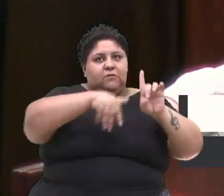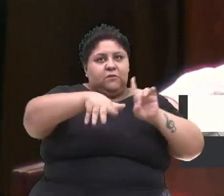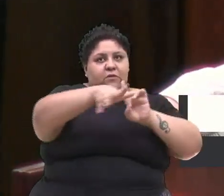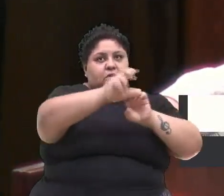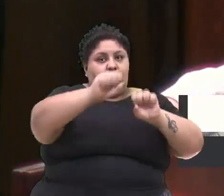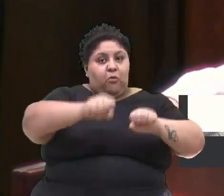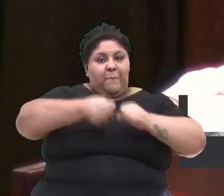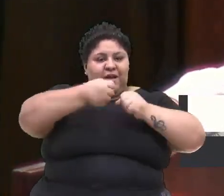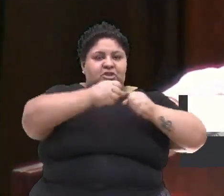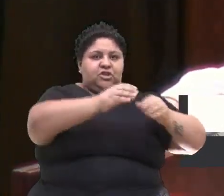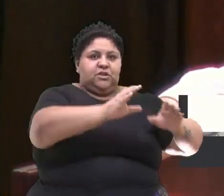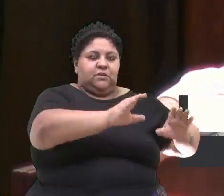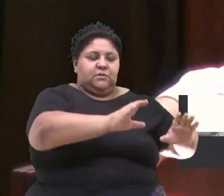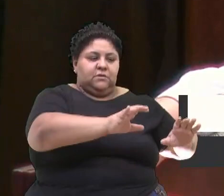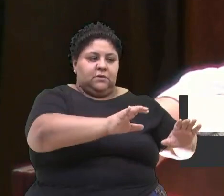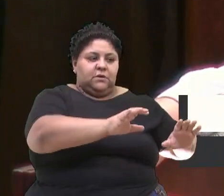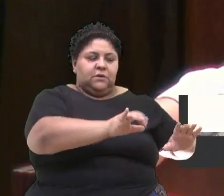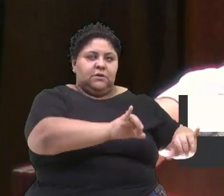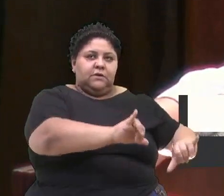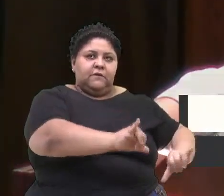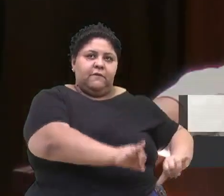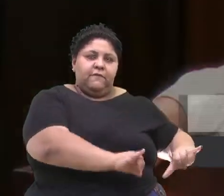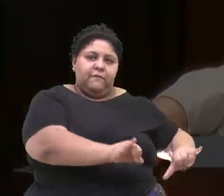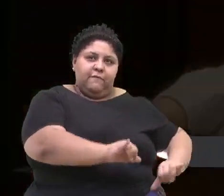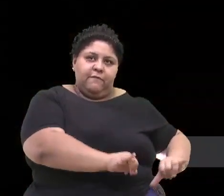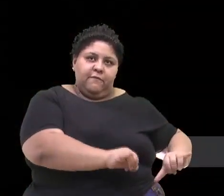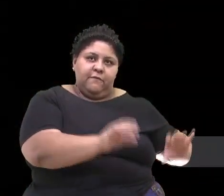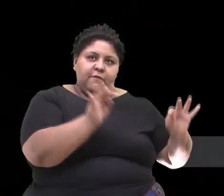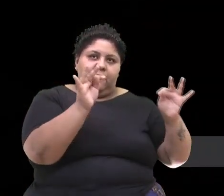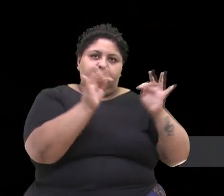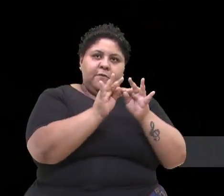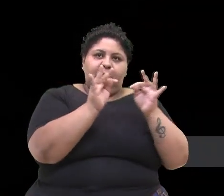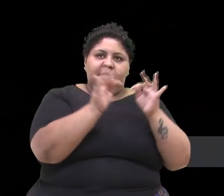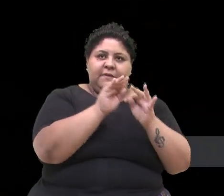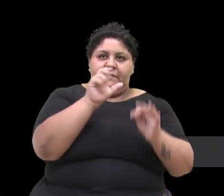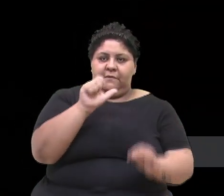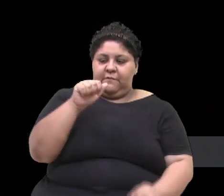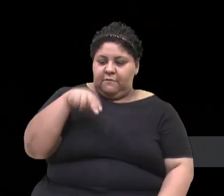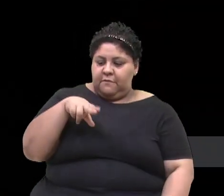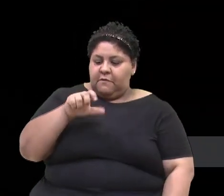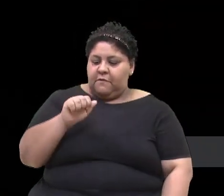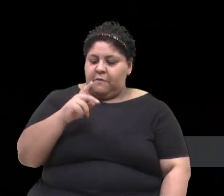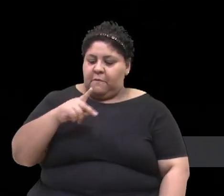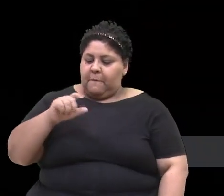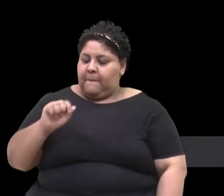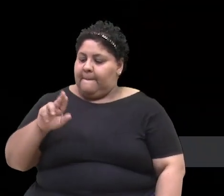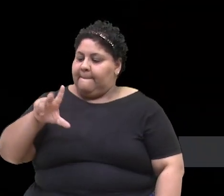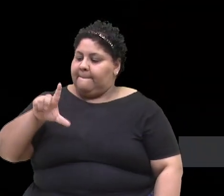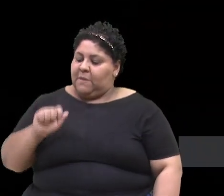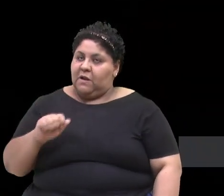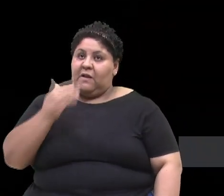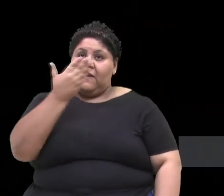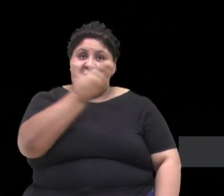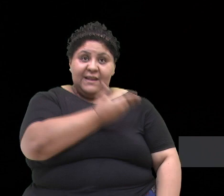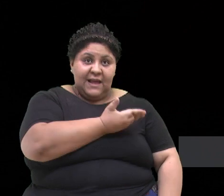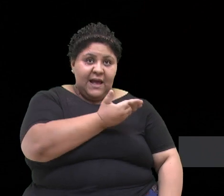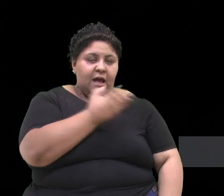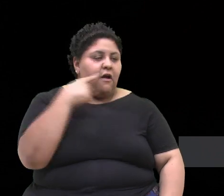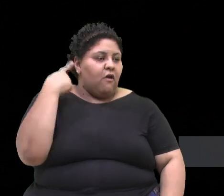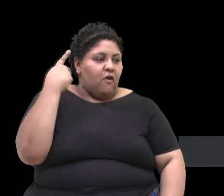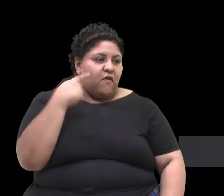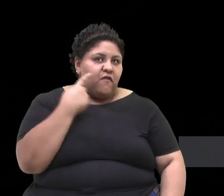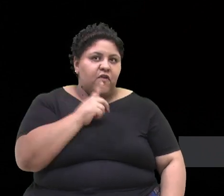Fome, com a técnica Ana Paula, e lá, vereador Alberto Meneguzzi, nós